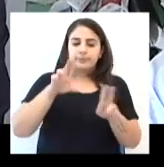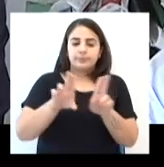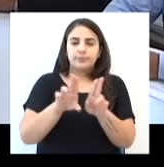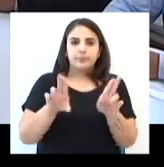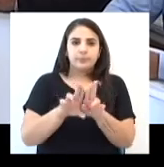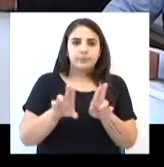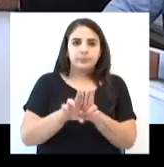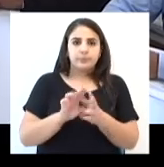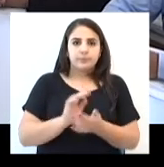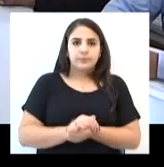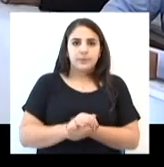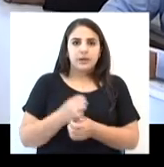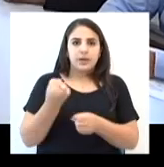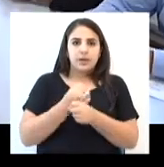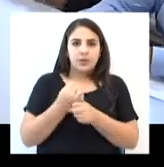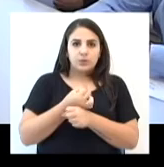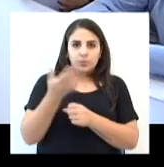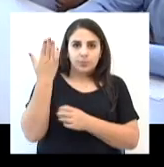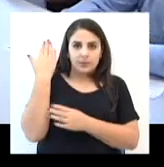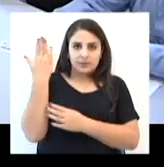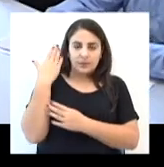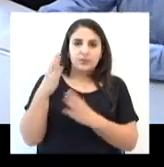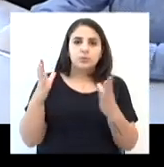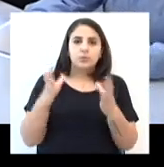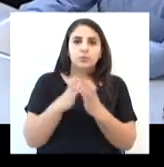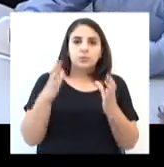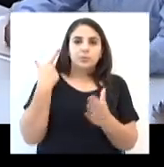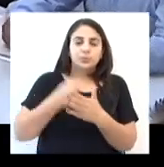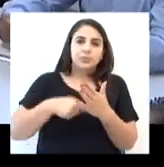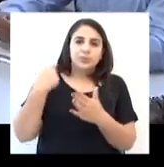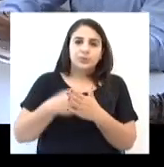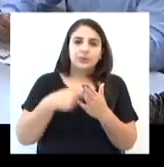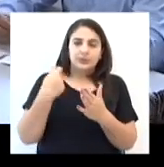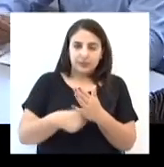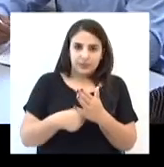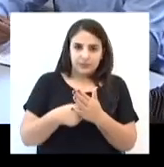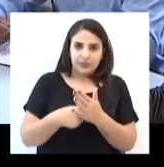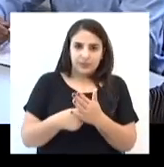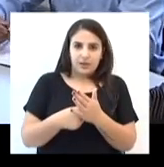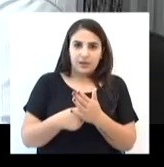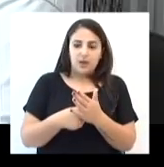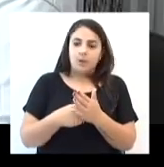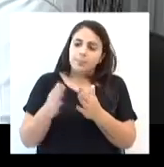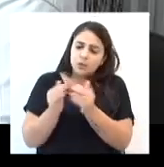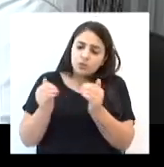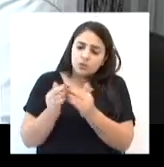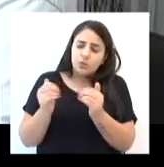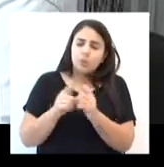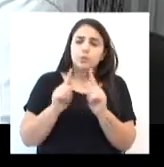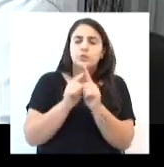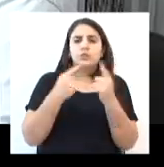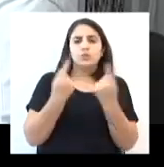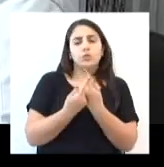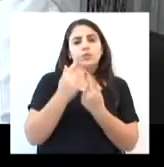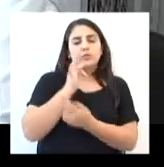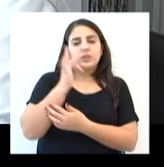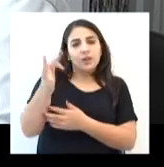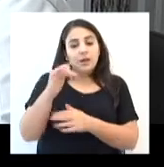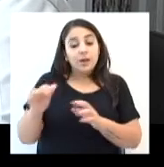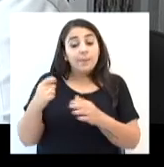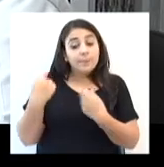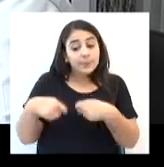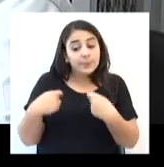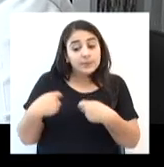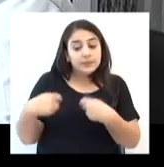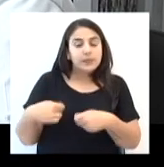Fundo. Desde o ano passado, o grupo tenta convencer os gestores federais sobre a necessidade de melhorias